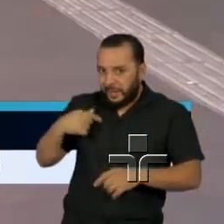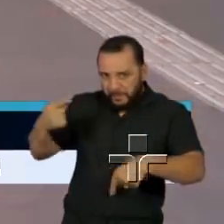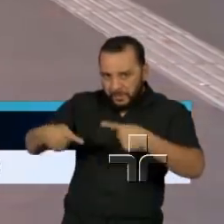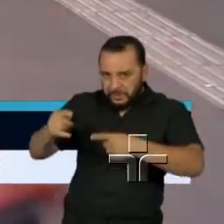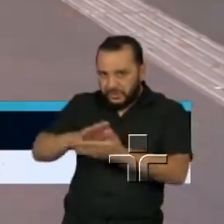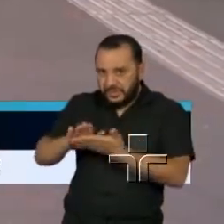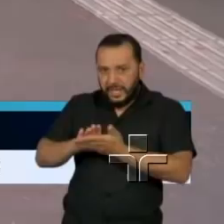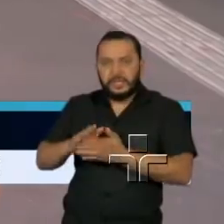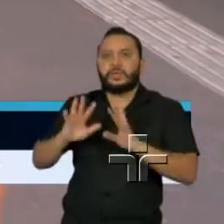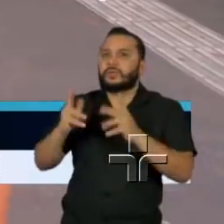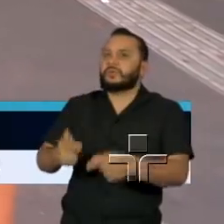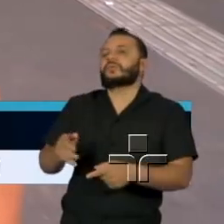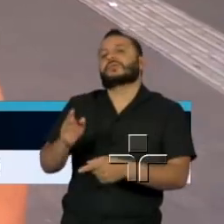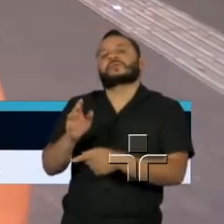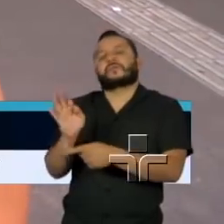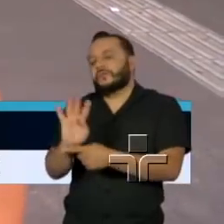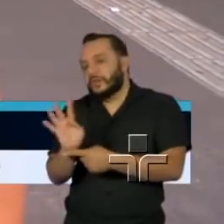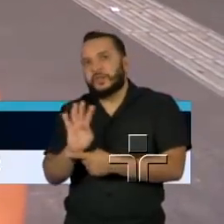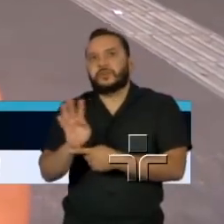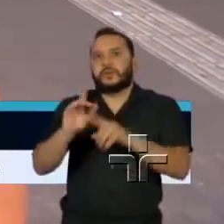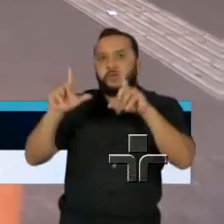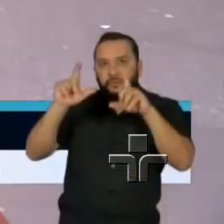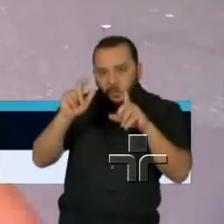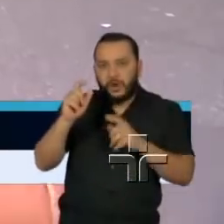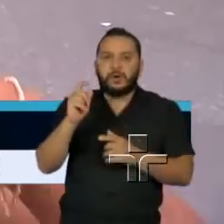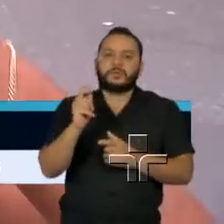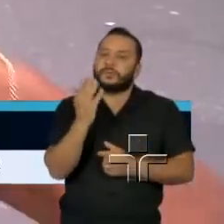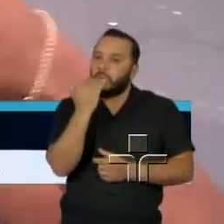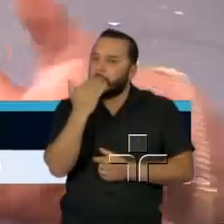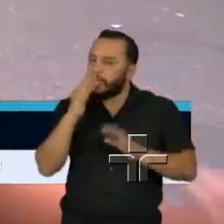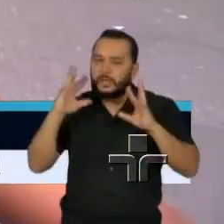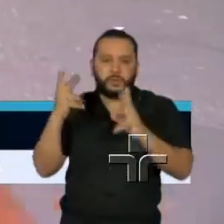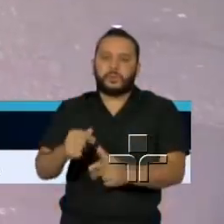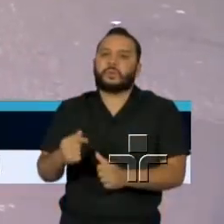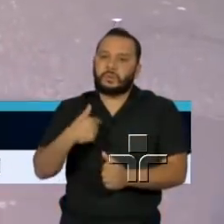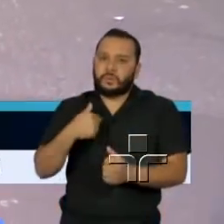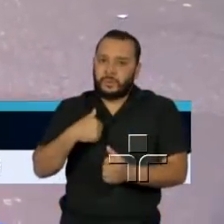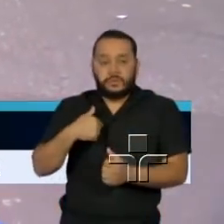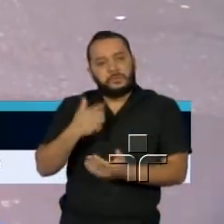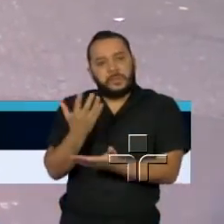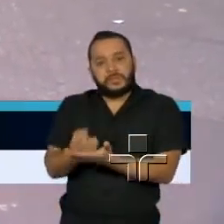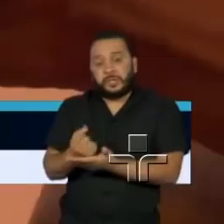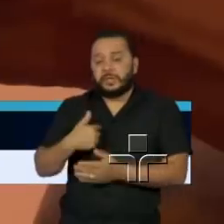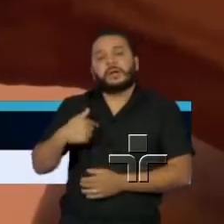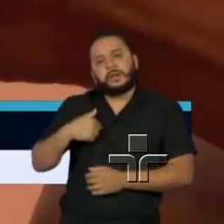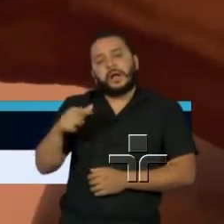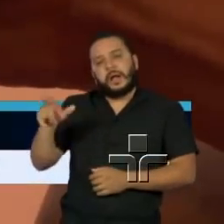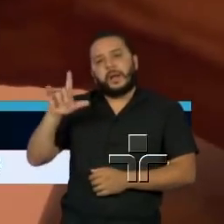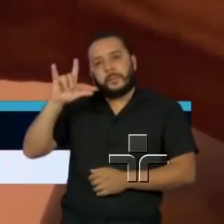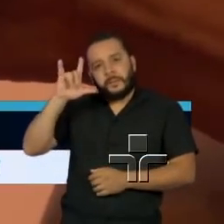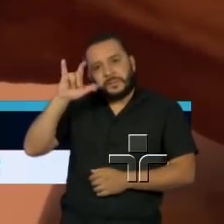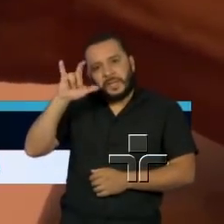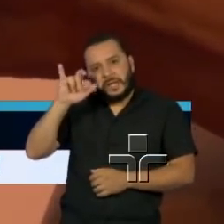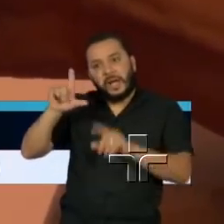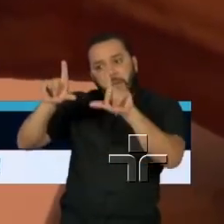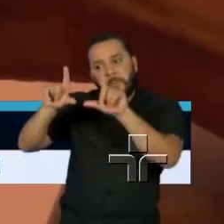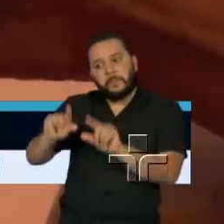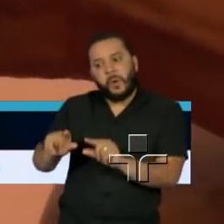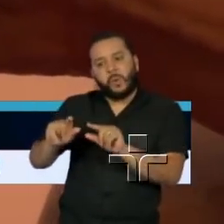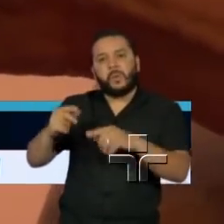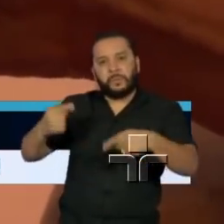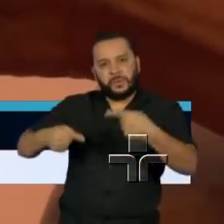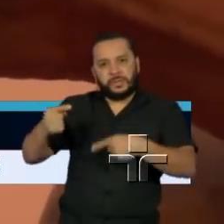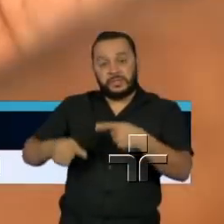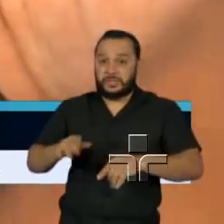Tudo, vídeo, foto de comida, tudo eu tô passando por lá. O que realmente passa de política no Instagram é meme. E é justamente aí onde